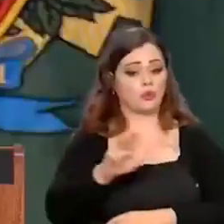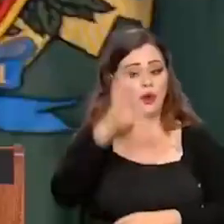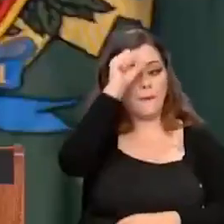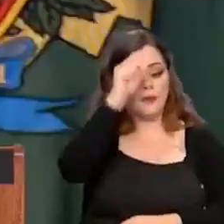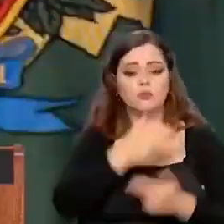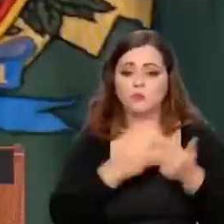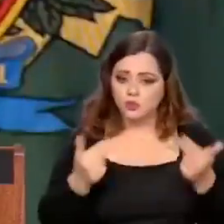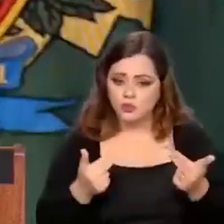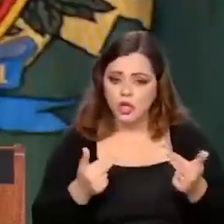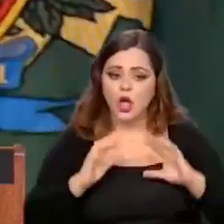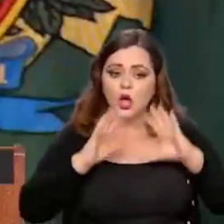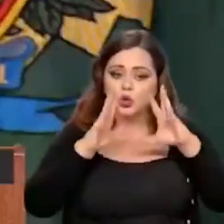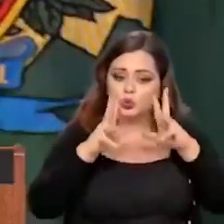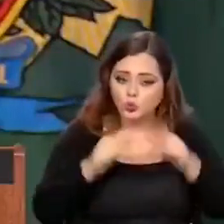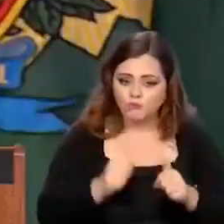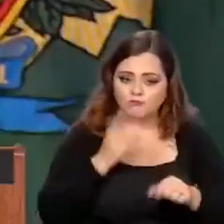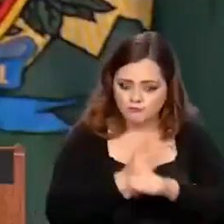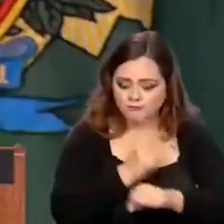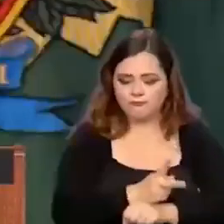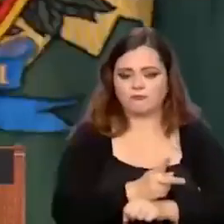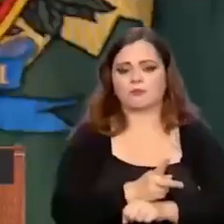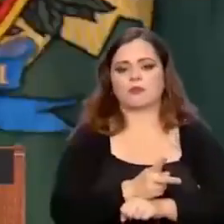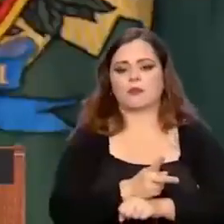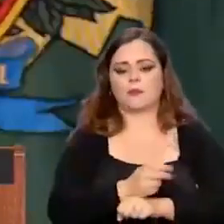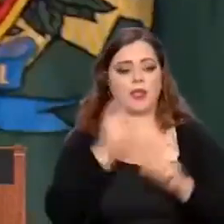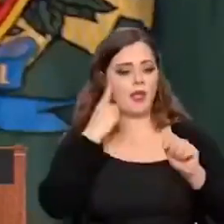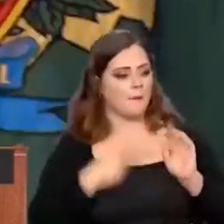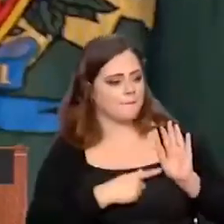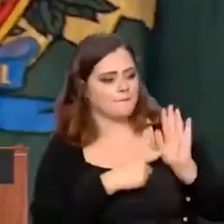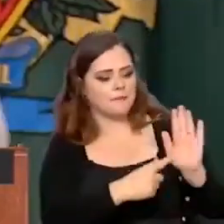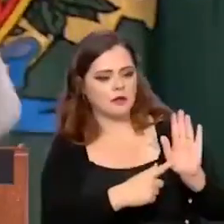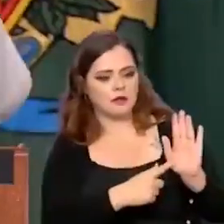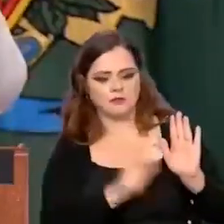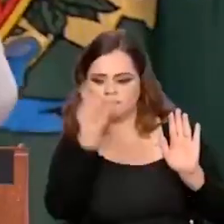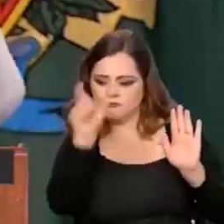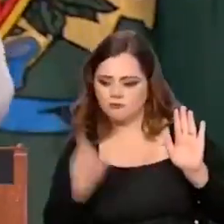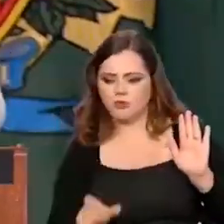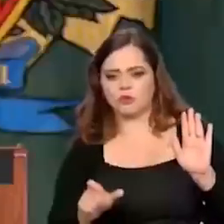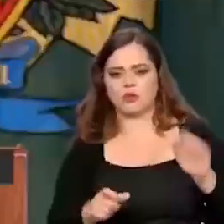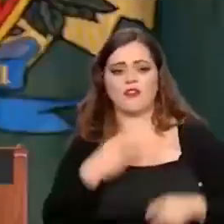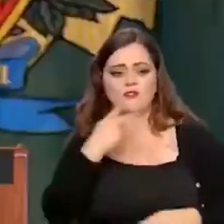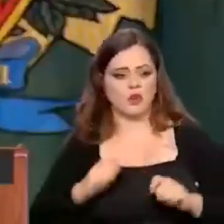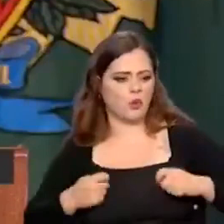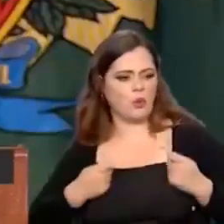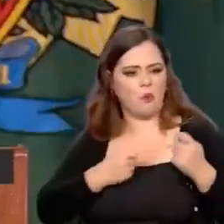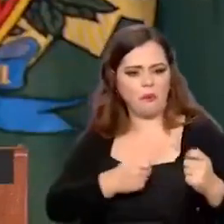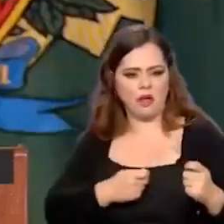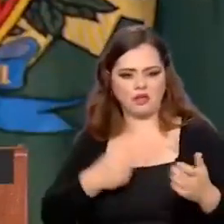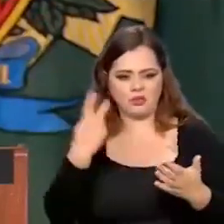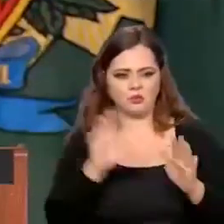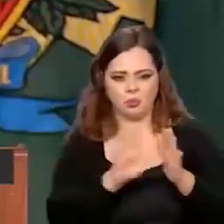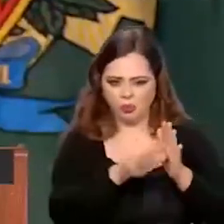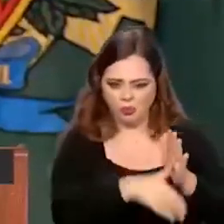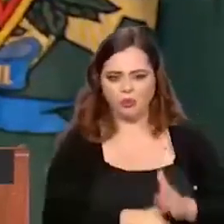lição. Toda vez que aparece um candidato que se diz o rei do combate à corrupção,